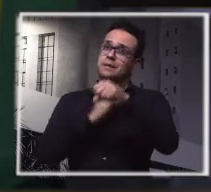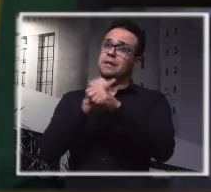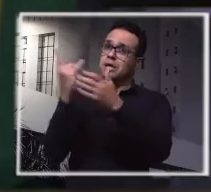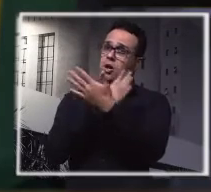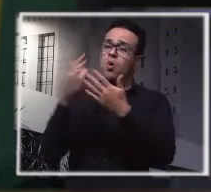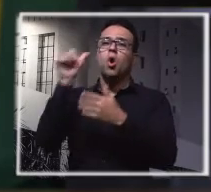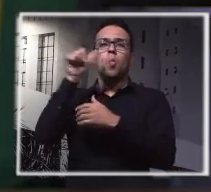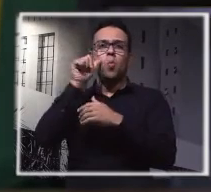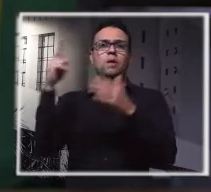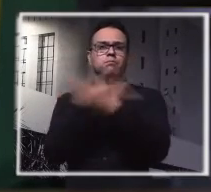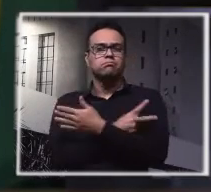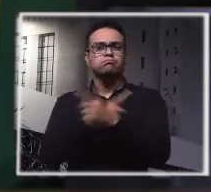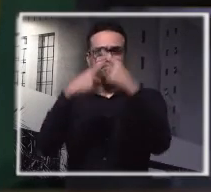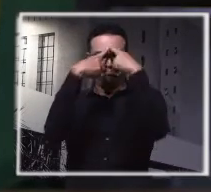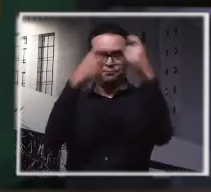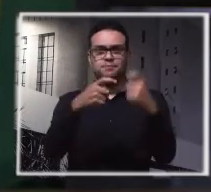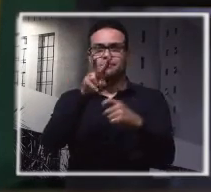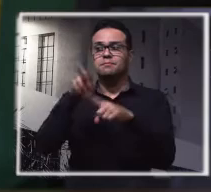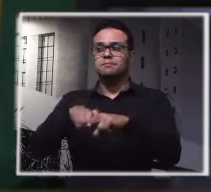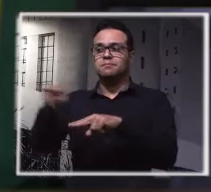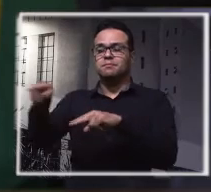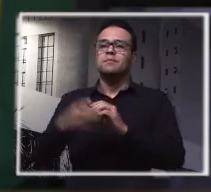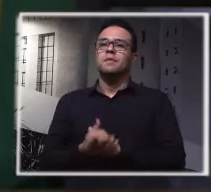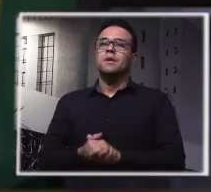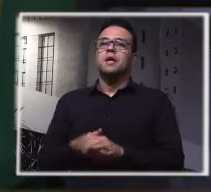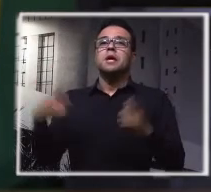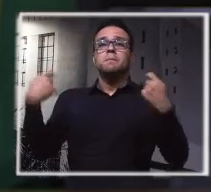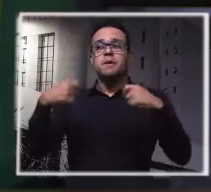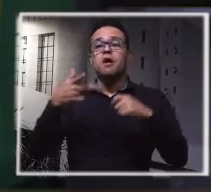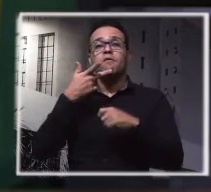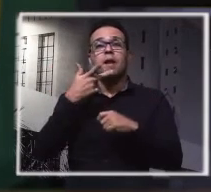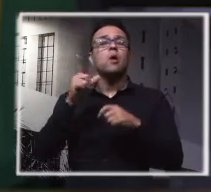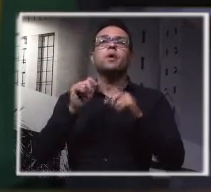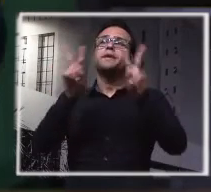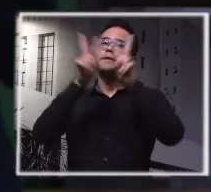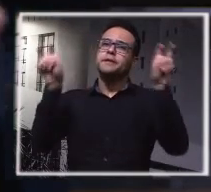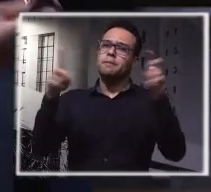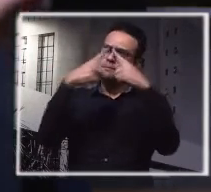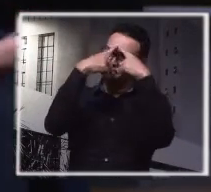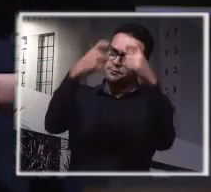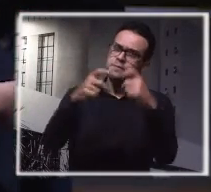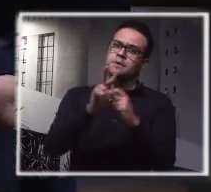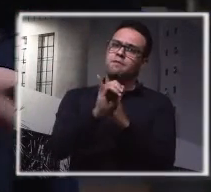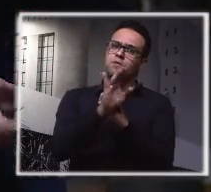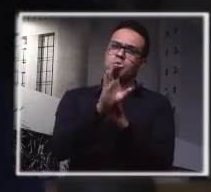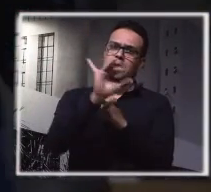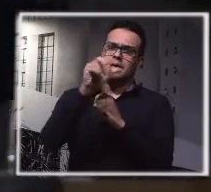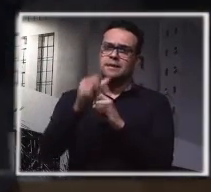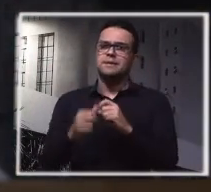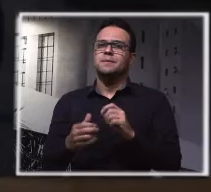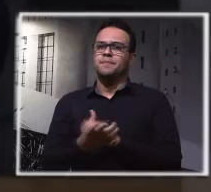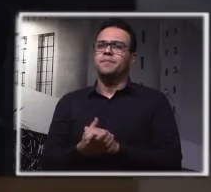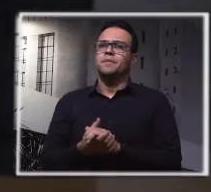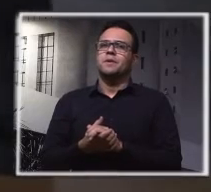há mulheres vítimas de violência. E nós precisamos falar sobre a violência. Nós precisamos tirar da invisibilidade a violência